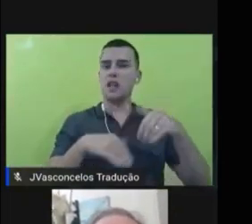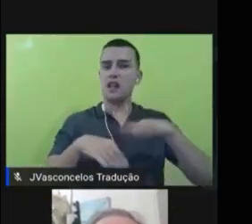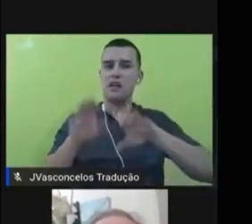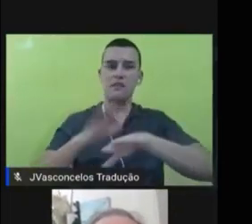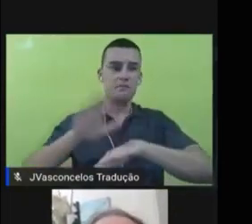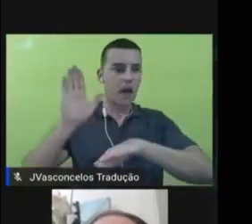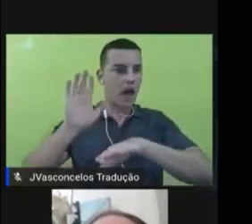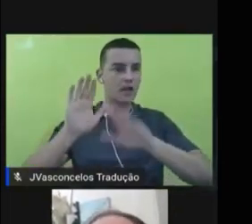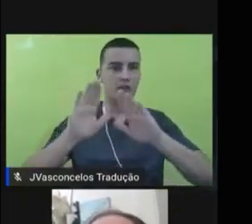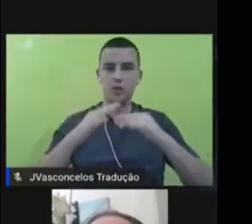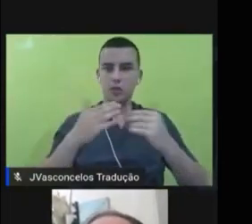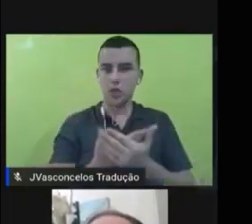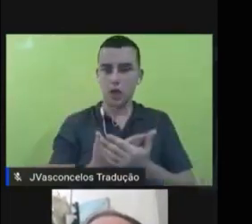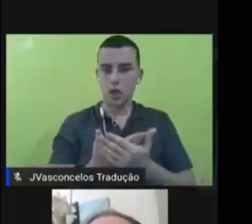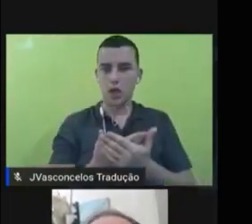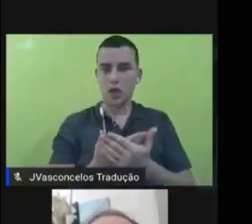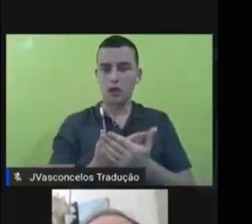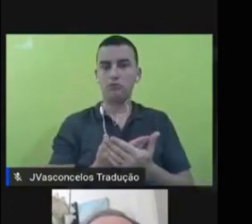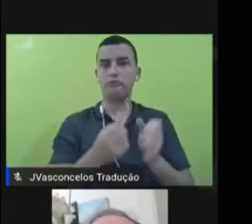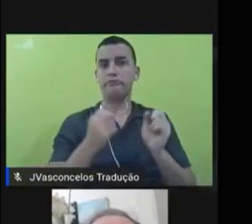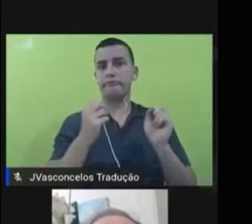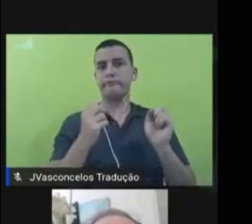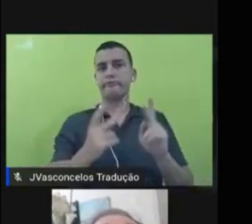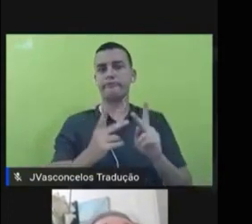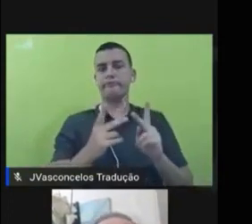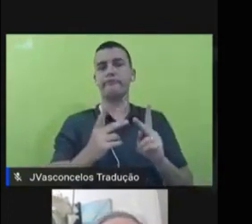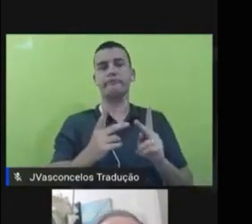aluno, e quando vamos